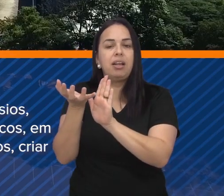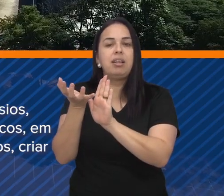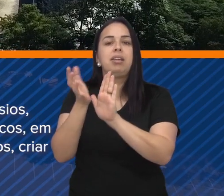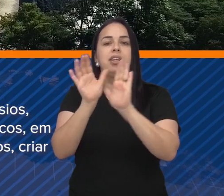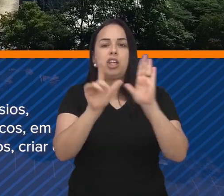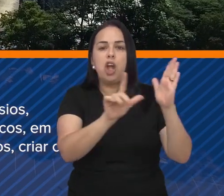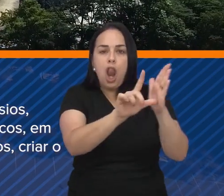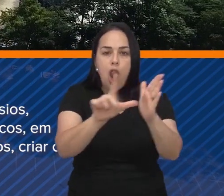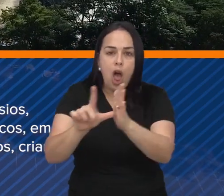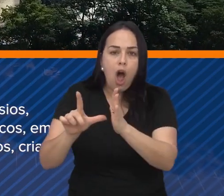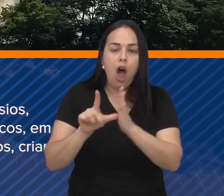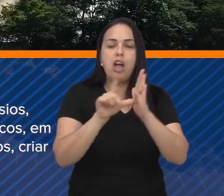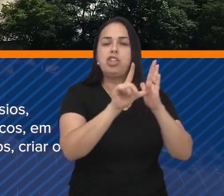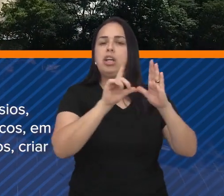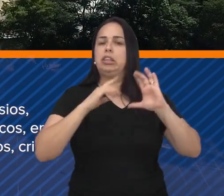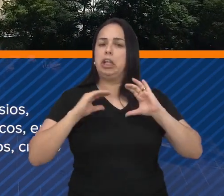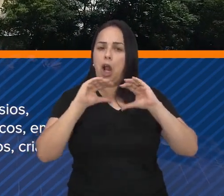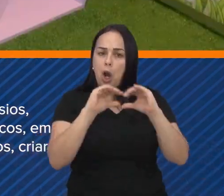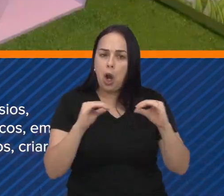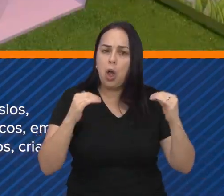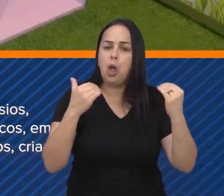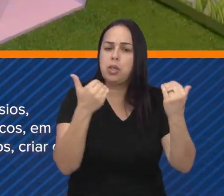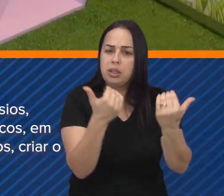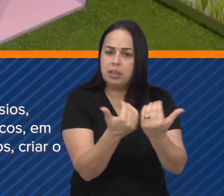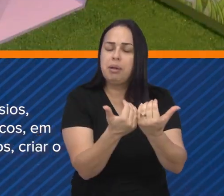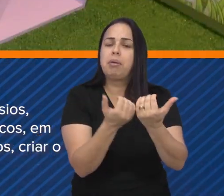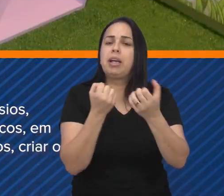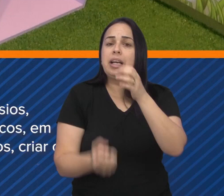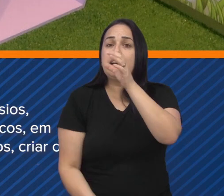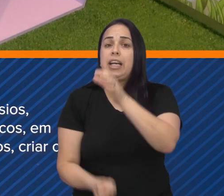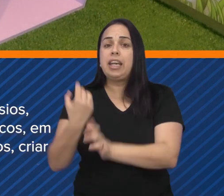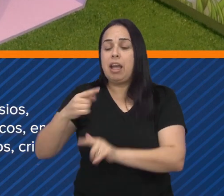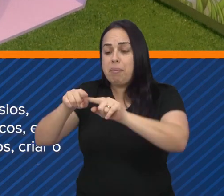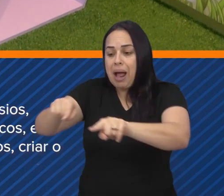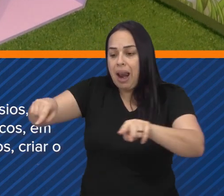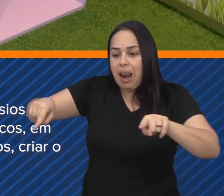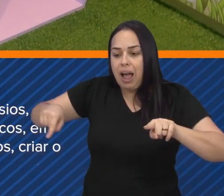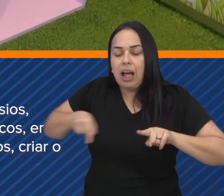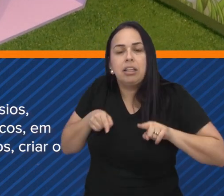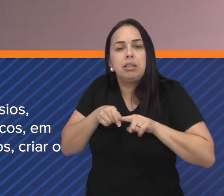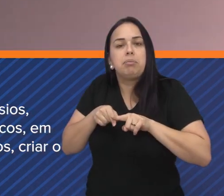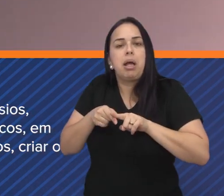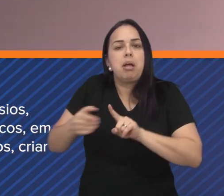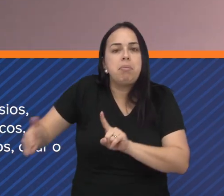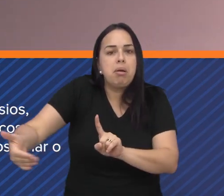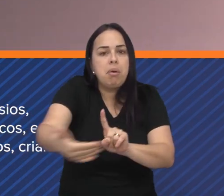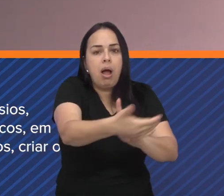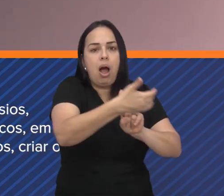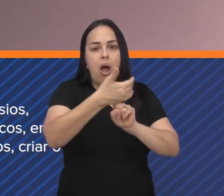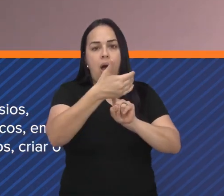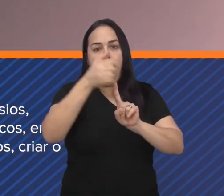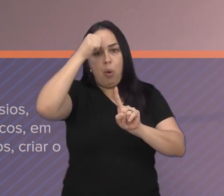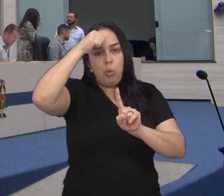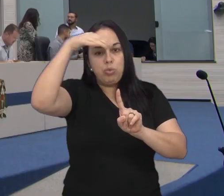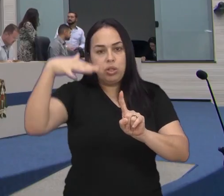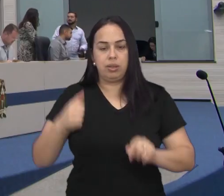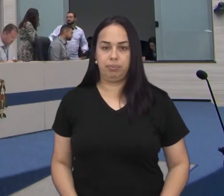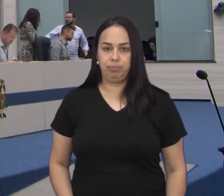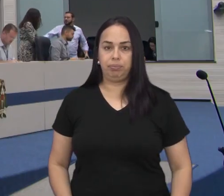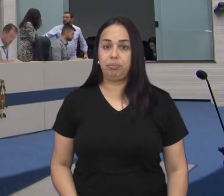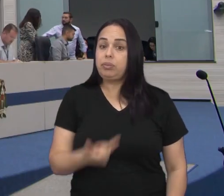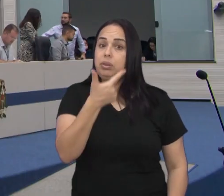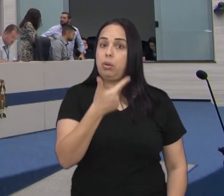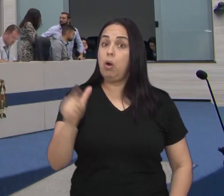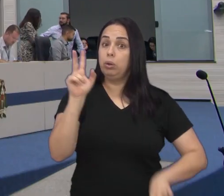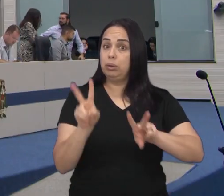que comércios e estabelecimentos esportivos possam criar as chamadas salas de afeto para acolher autistas.